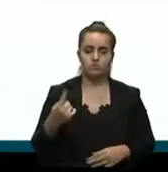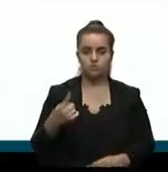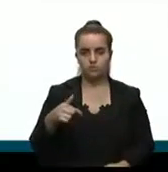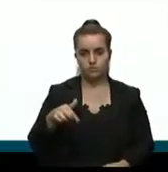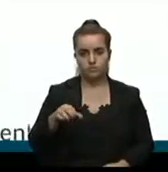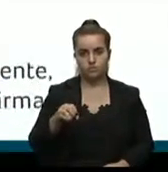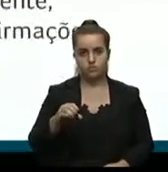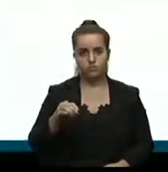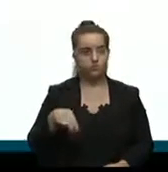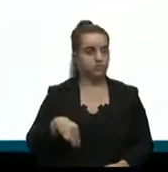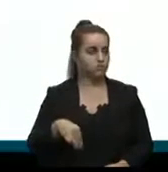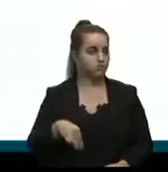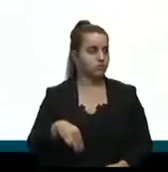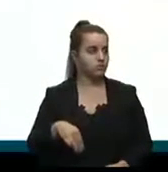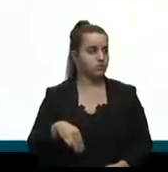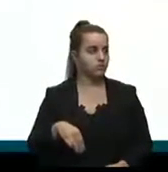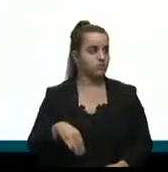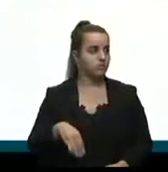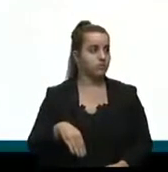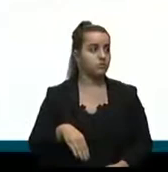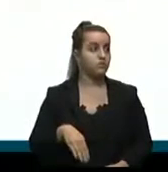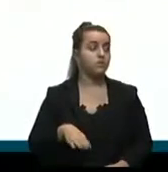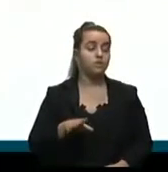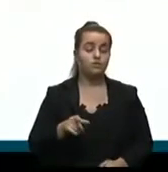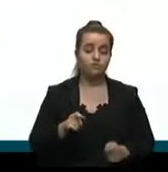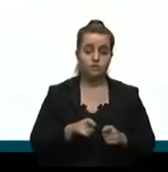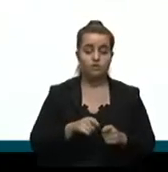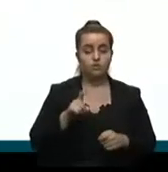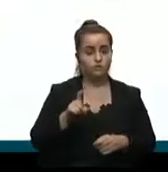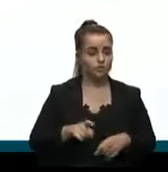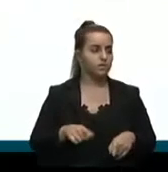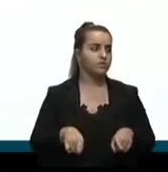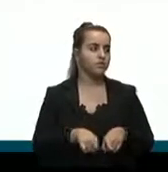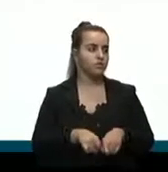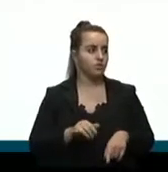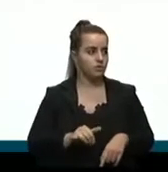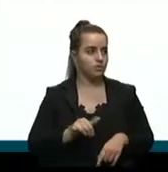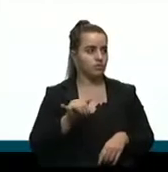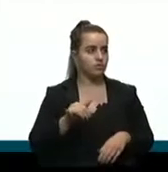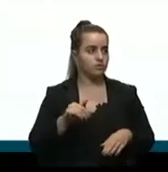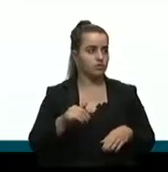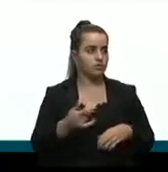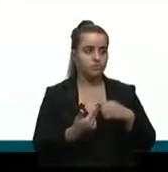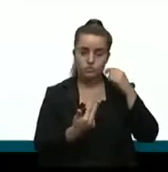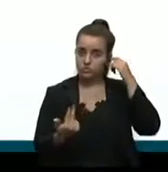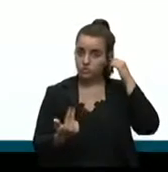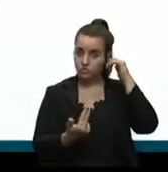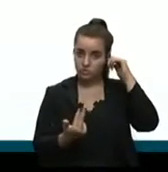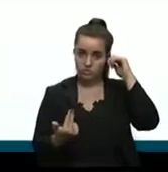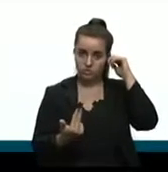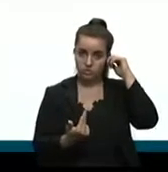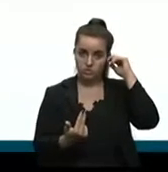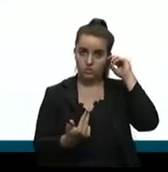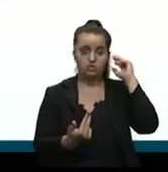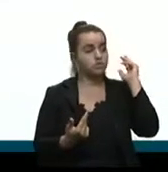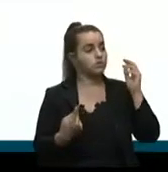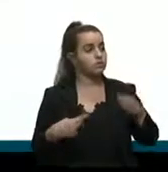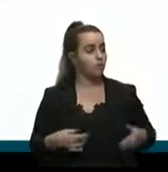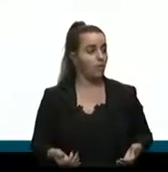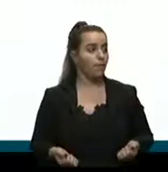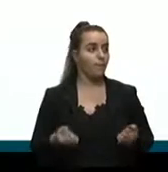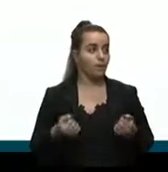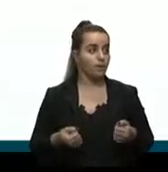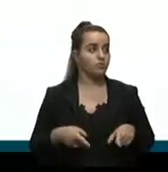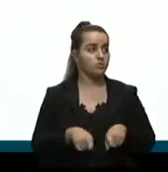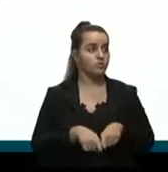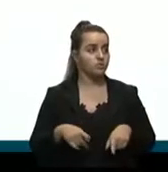170 centímetros. Denotando por x e y, respectivamente, o peso